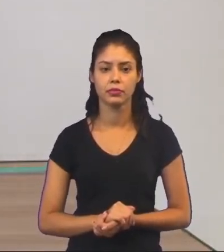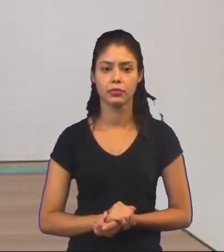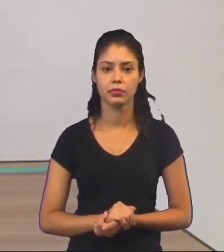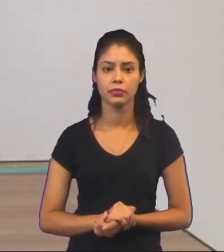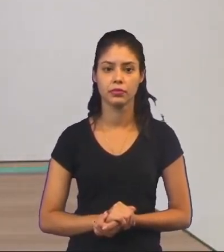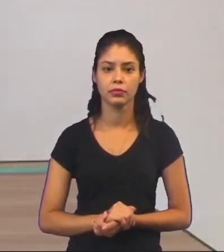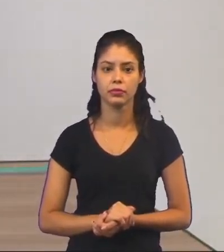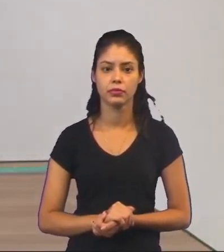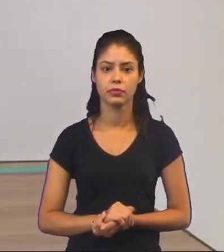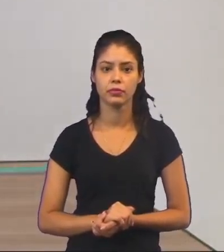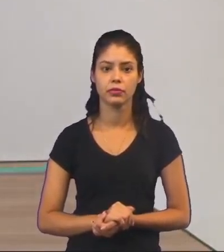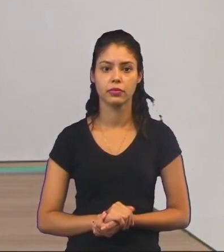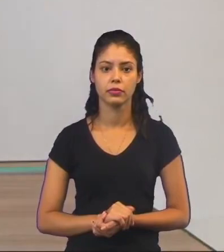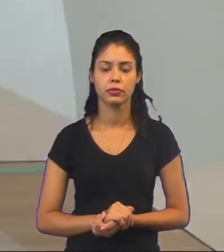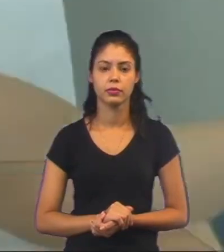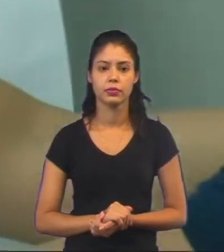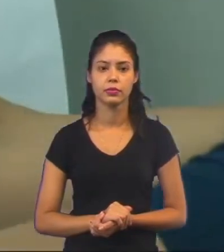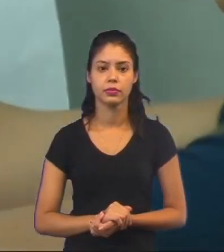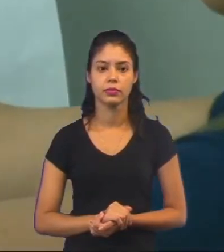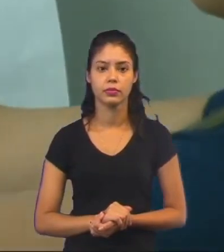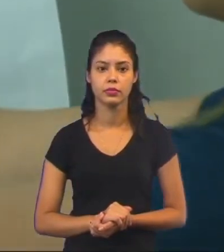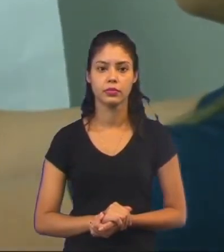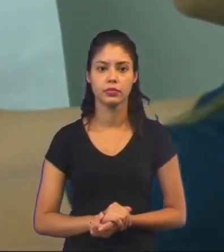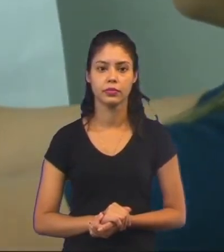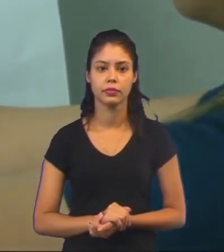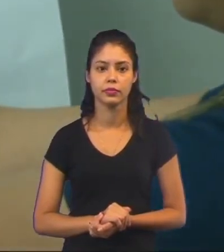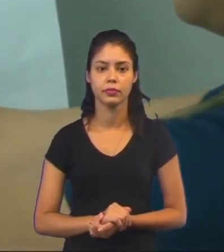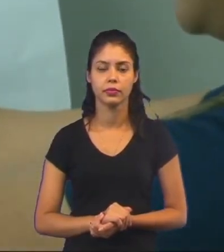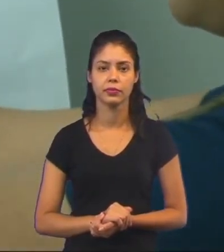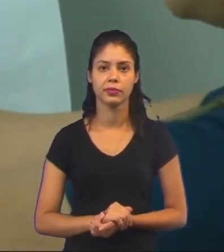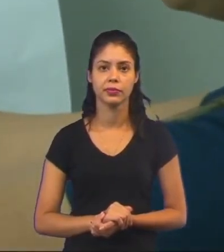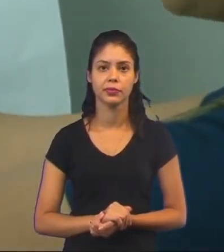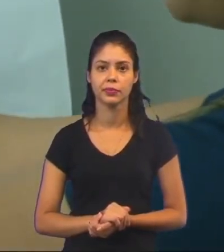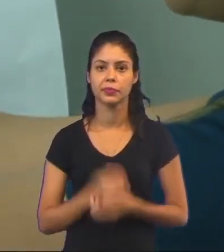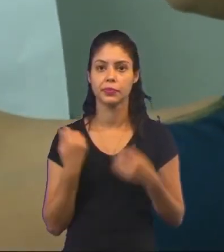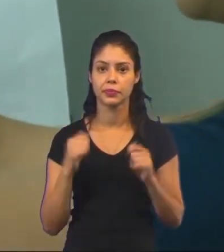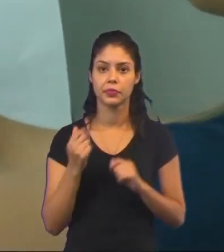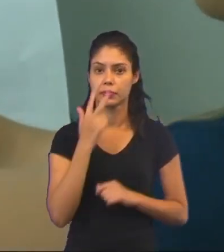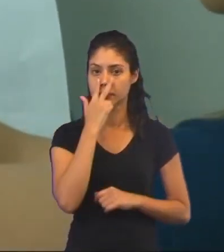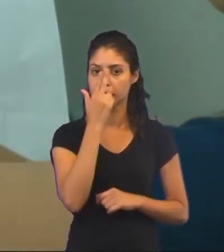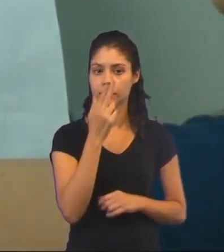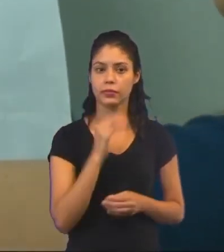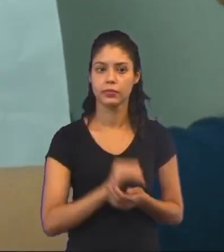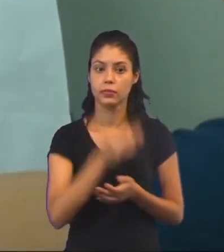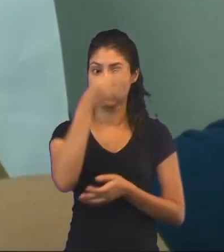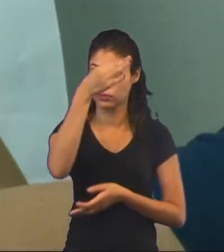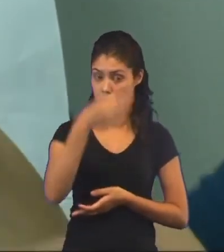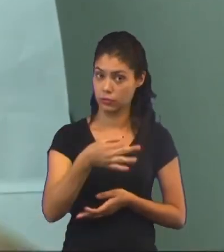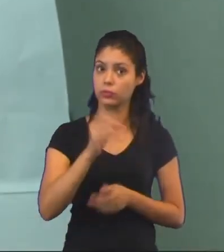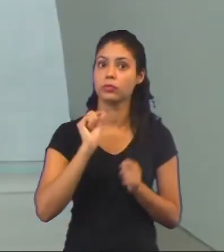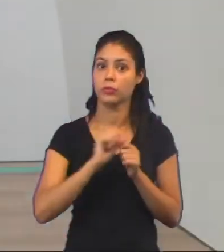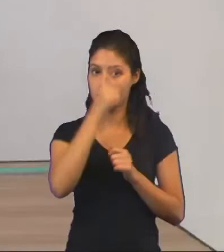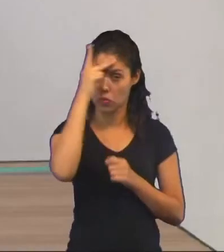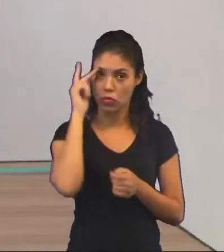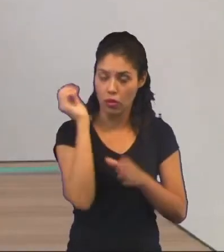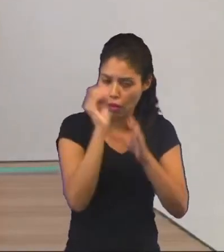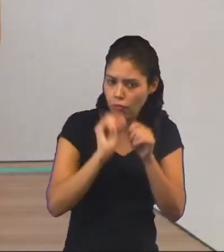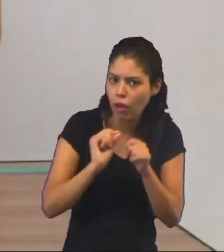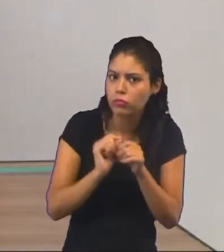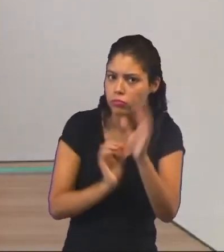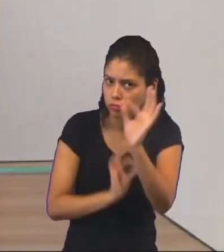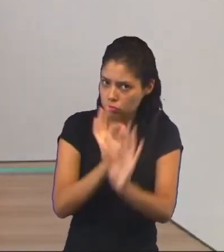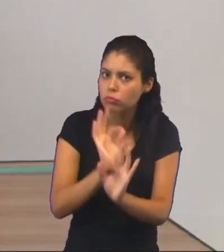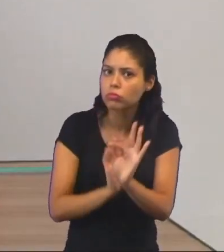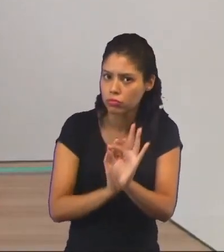Modo de fazer. E como que será? Ele precisa aparecer na forma correta para que a pessoa que estará